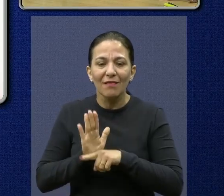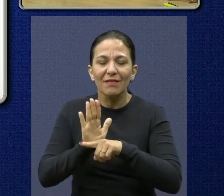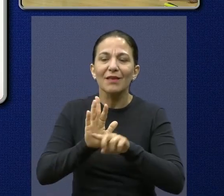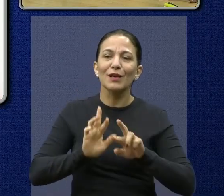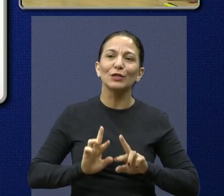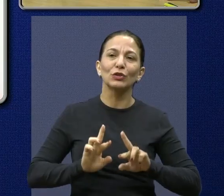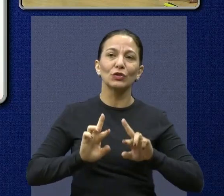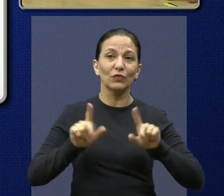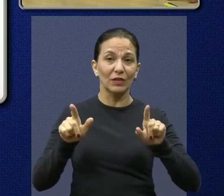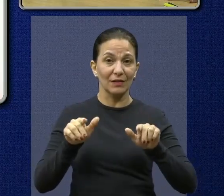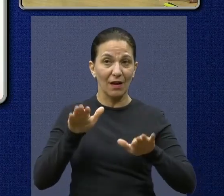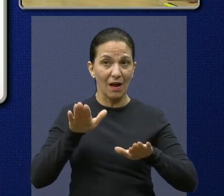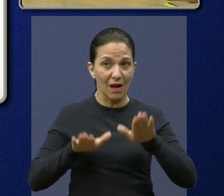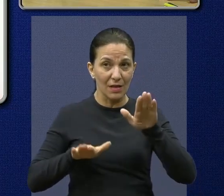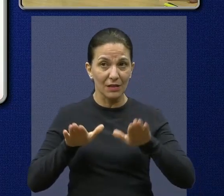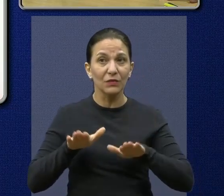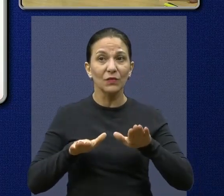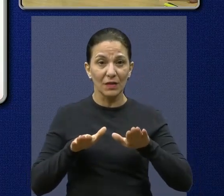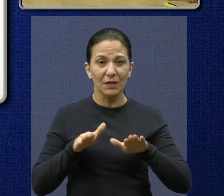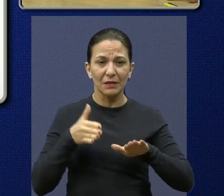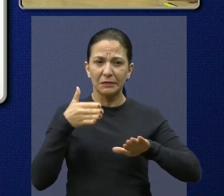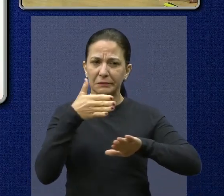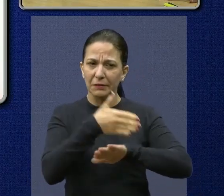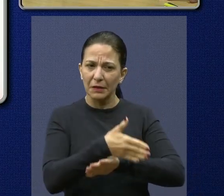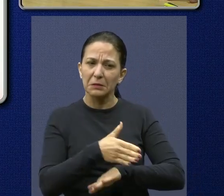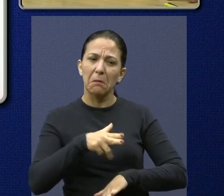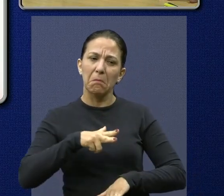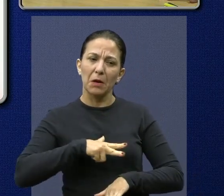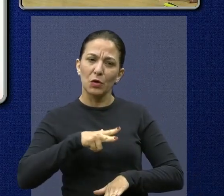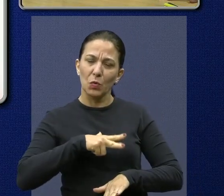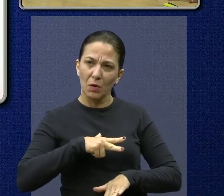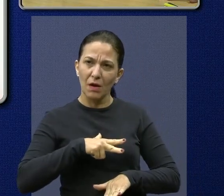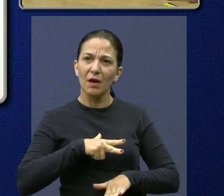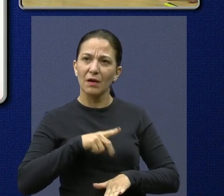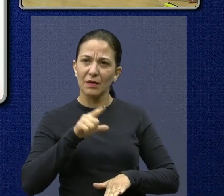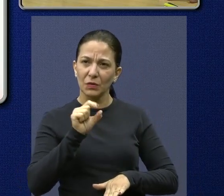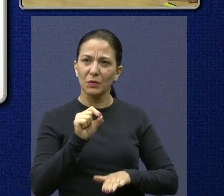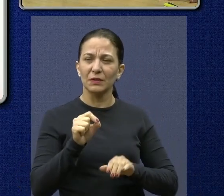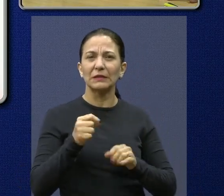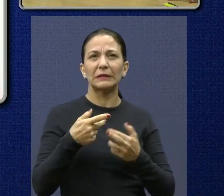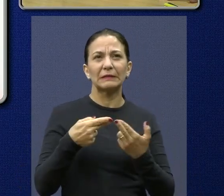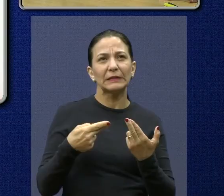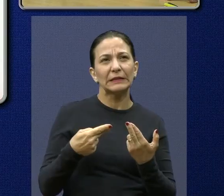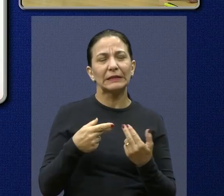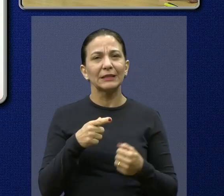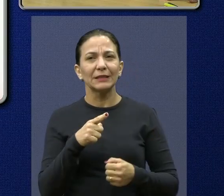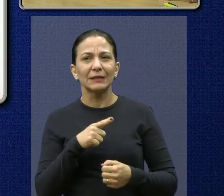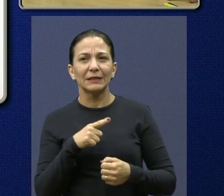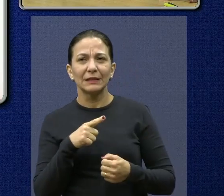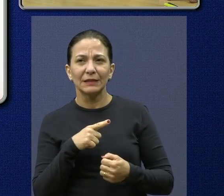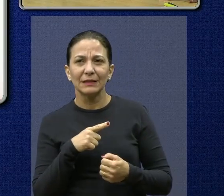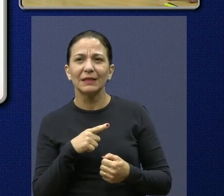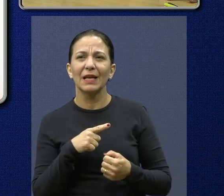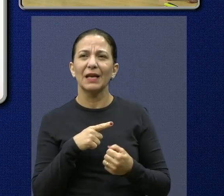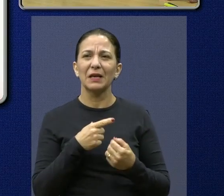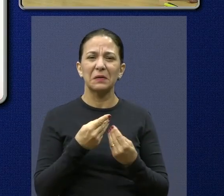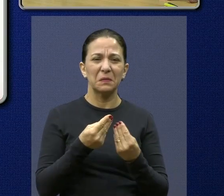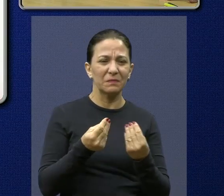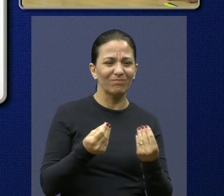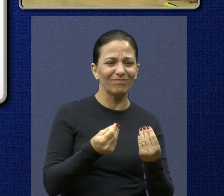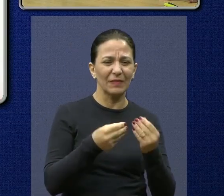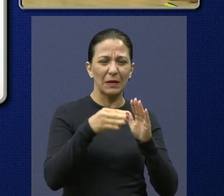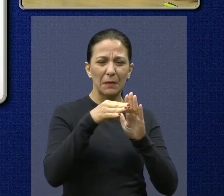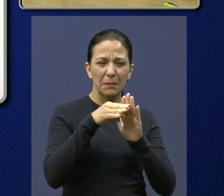vezes chegam profissionais, até mesmo no consultório particular, que vêm com prescrições médicas,